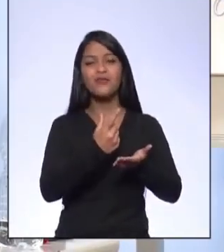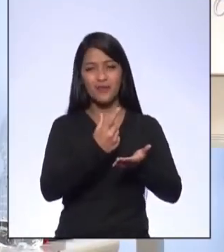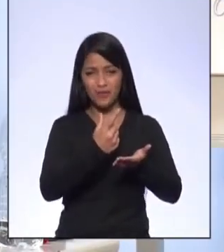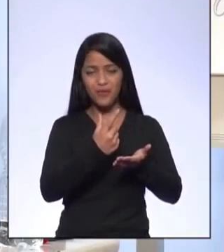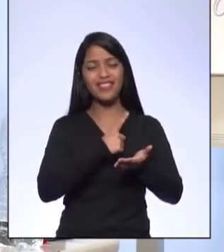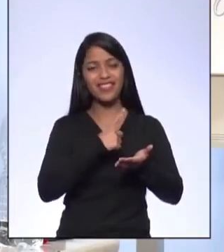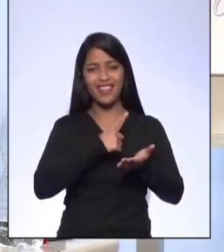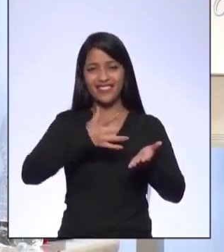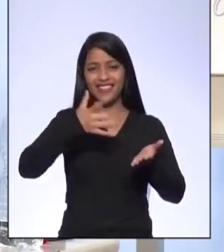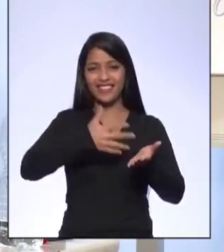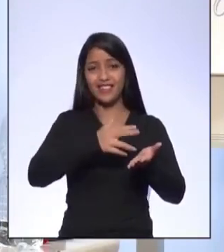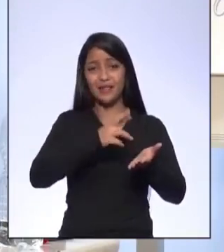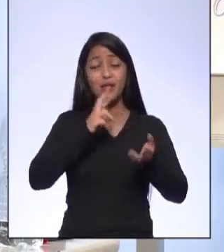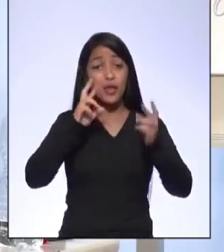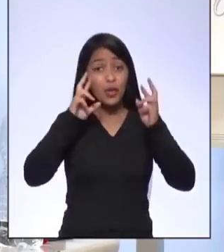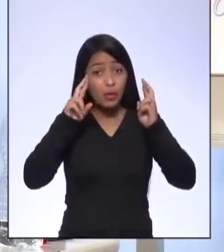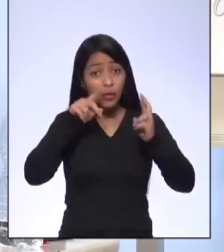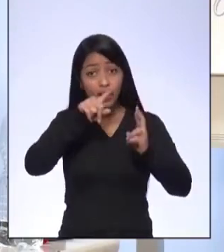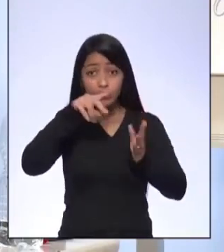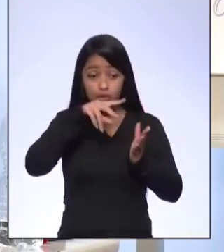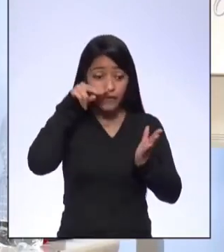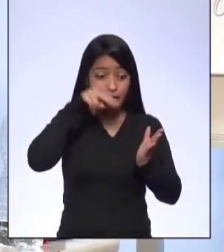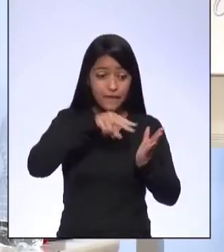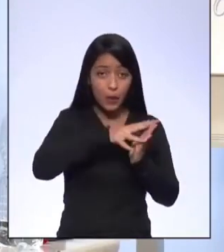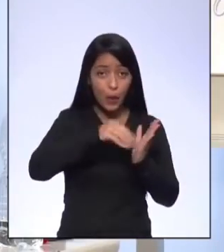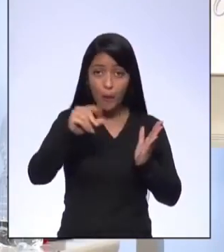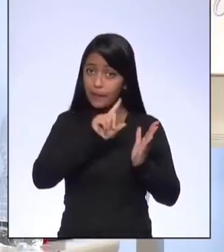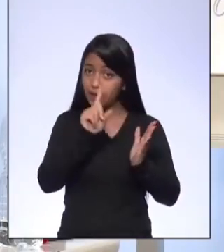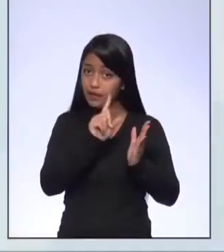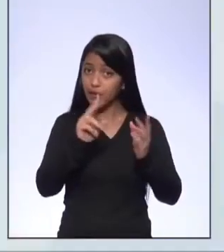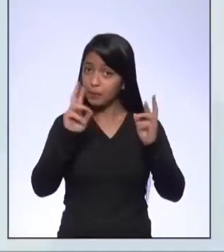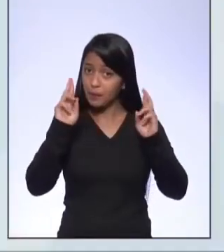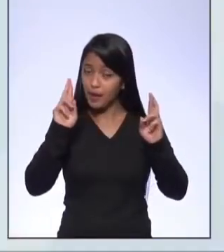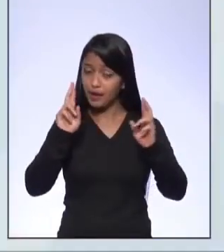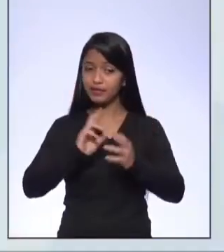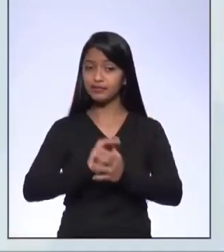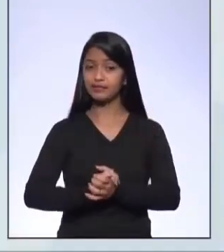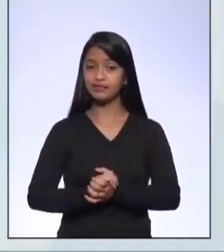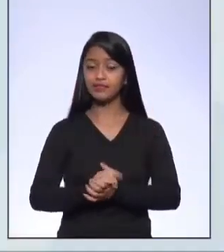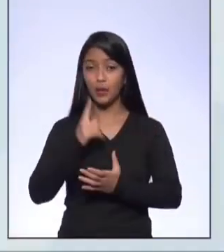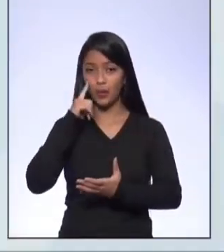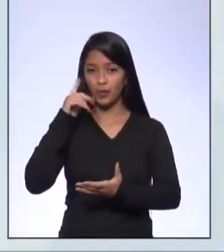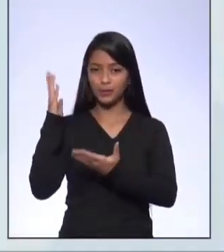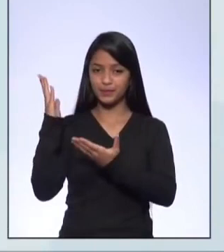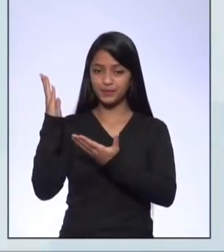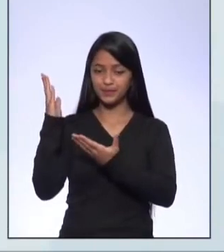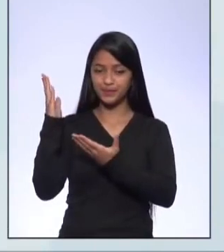de um de vocês. A gente vai colocar na tela só para vocês verem onde está o exercício.